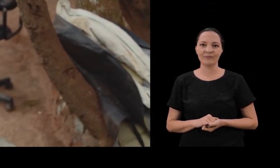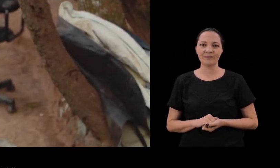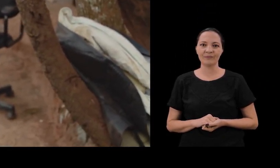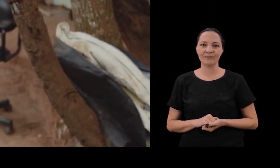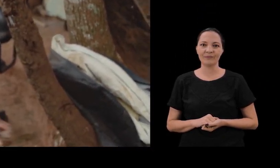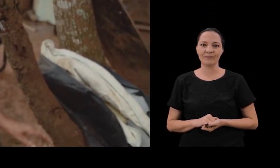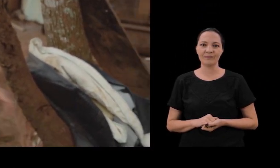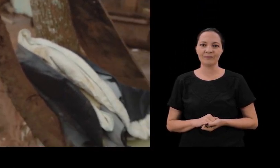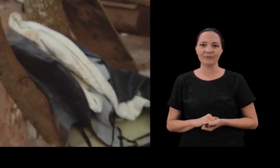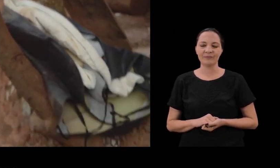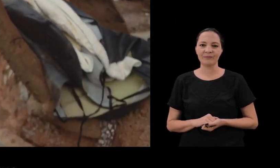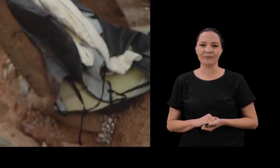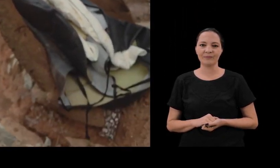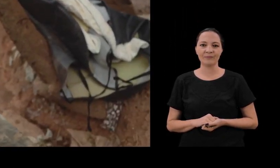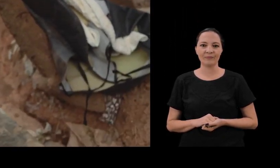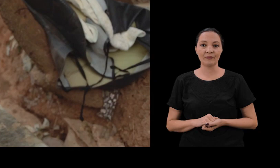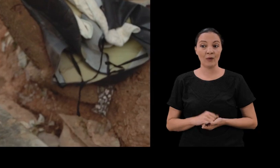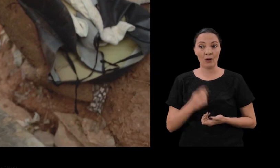É um ímã.